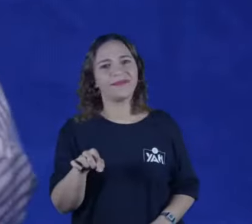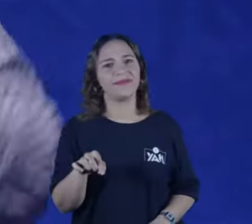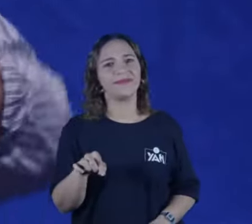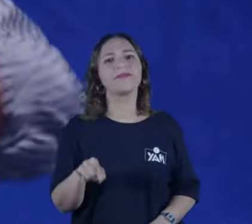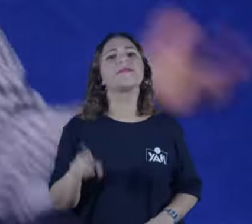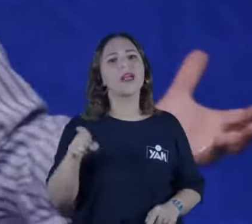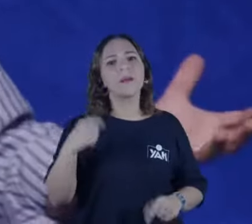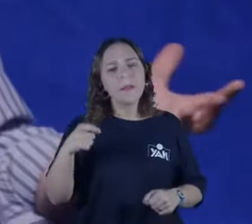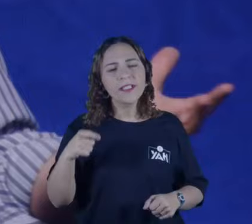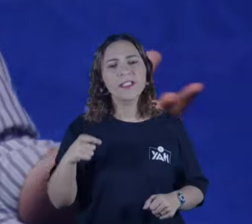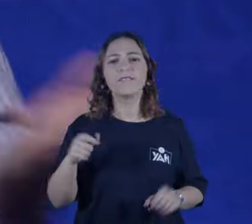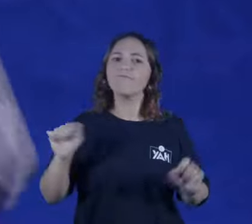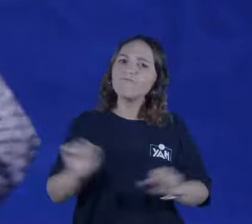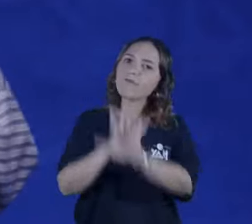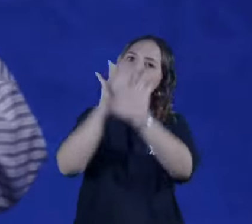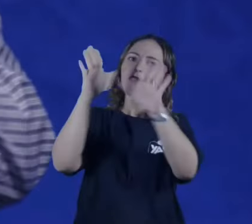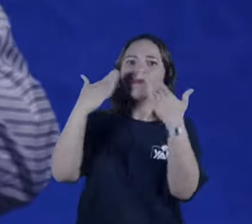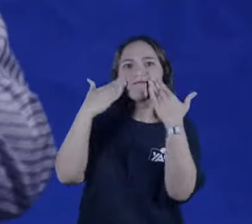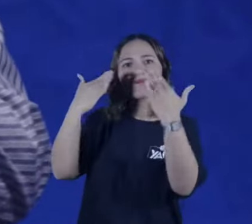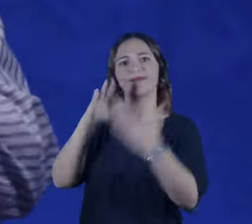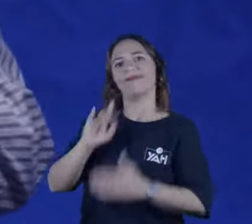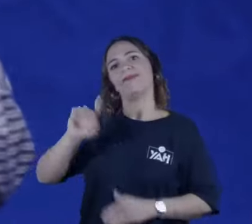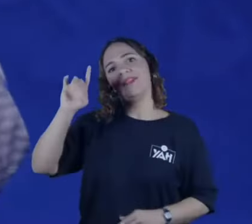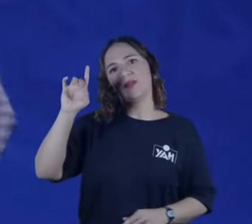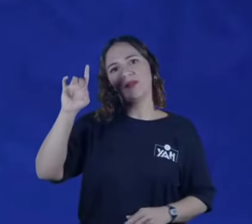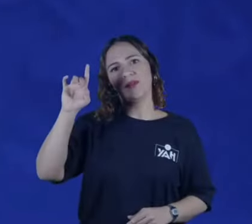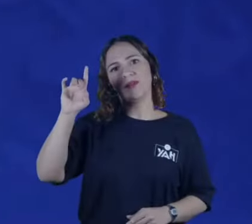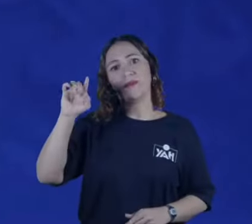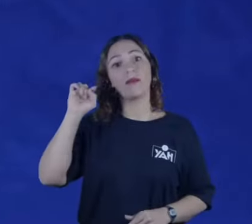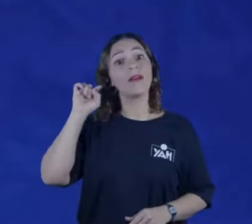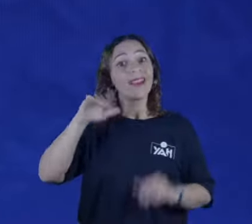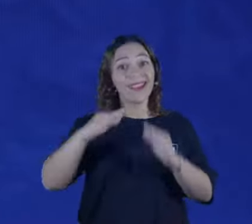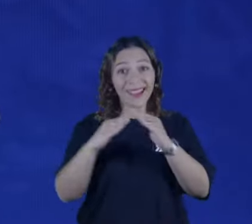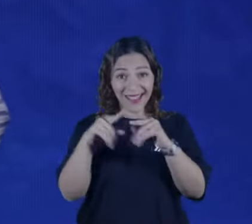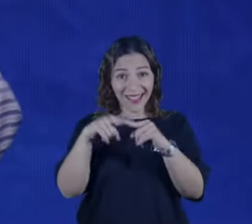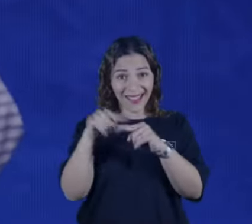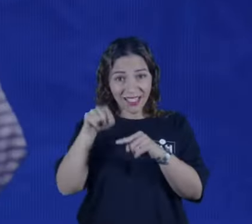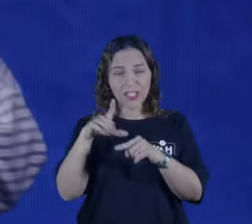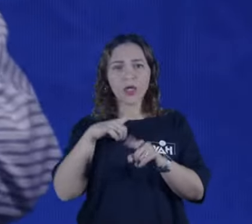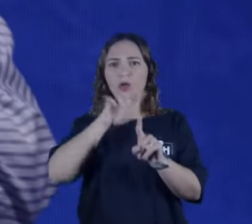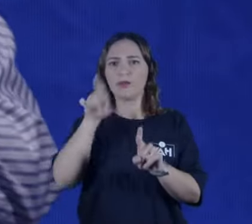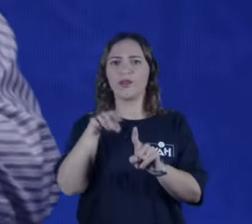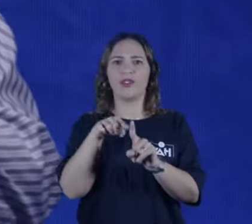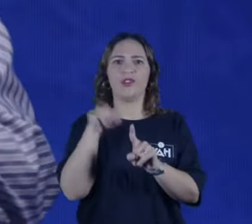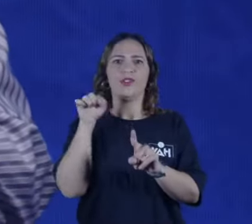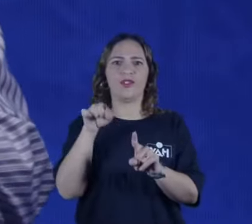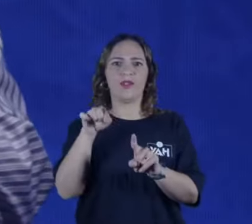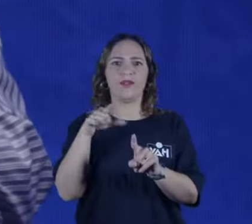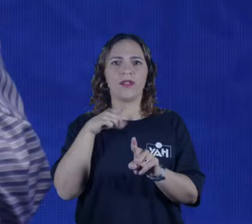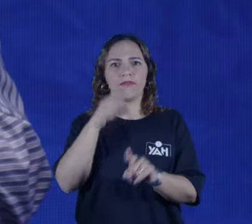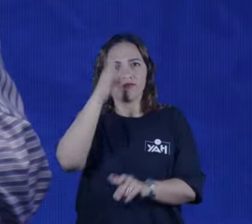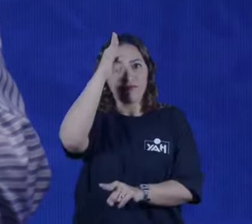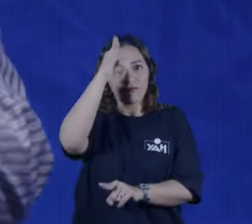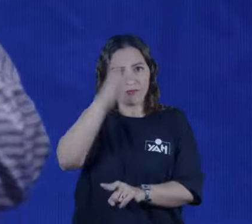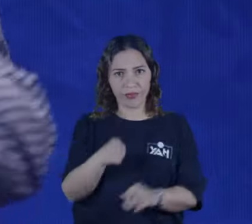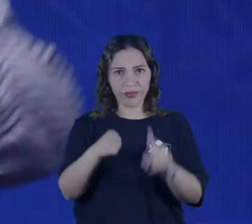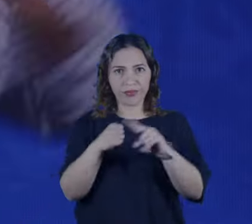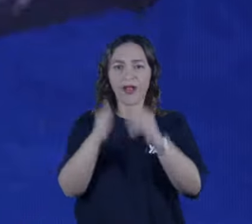um edifício para glorificar a Deus. A igreja, ela tem um mandato tríplice. Vertical é adorar a